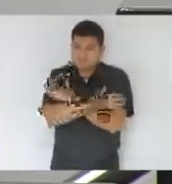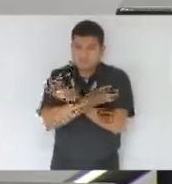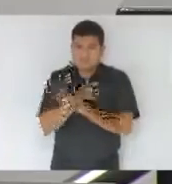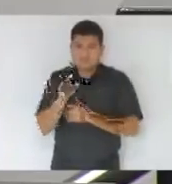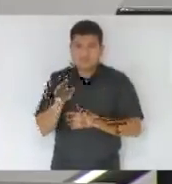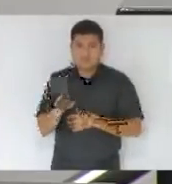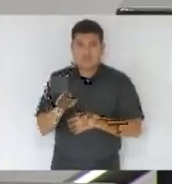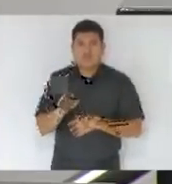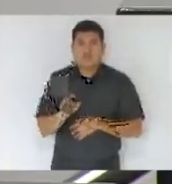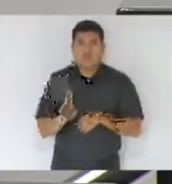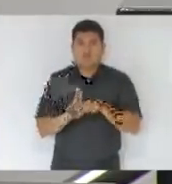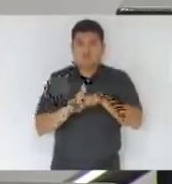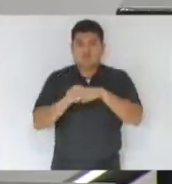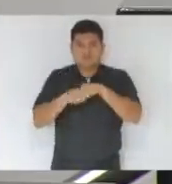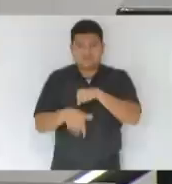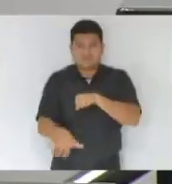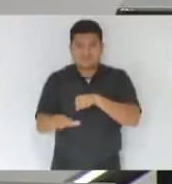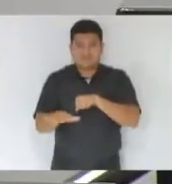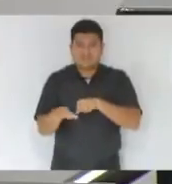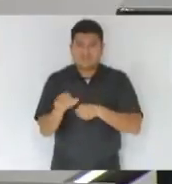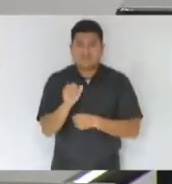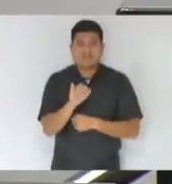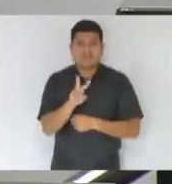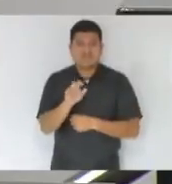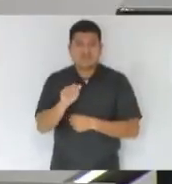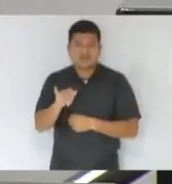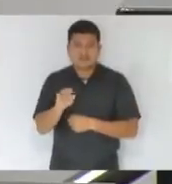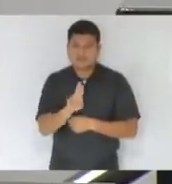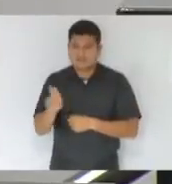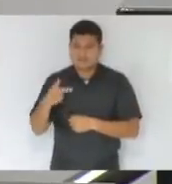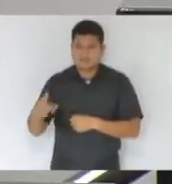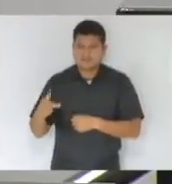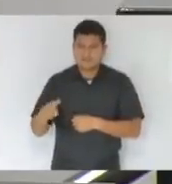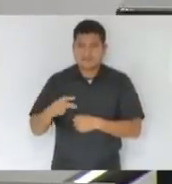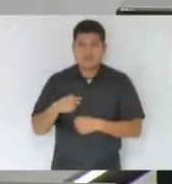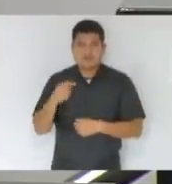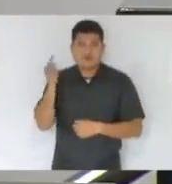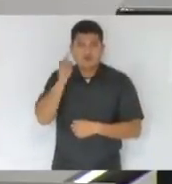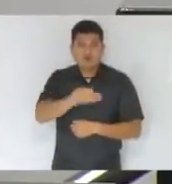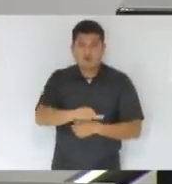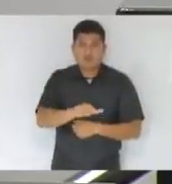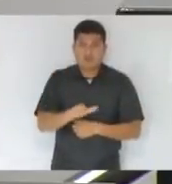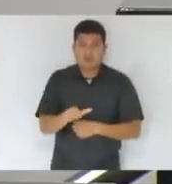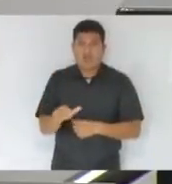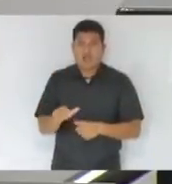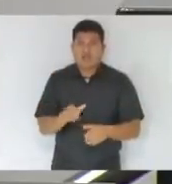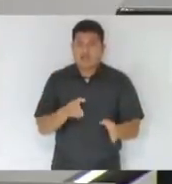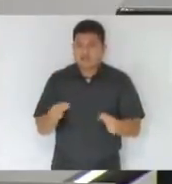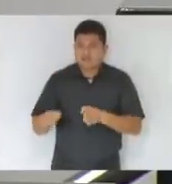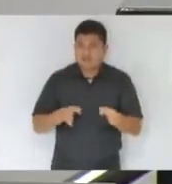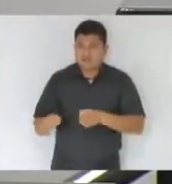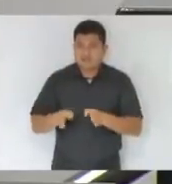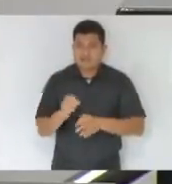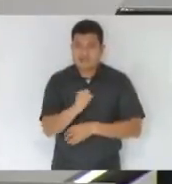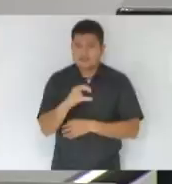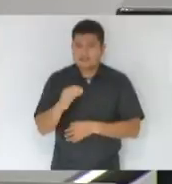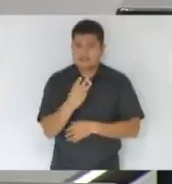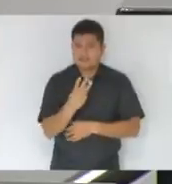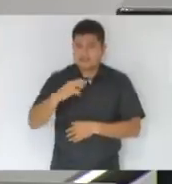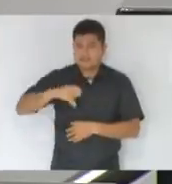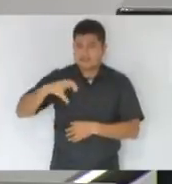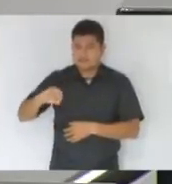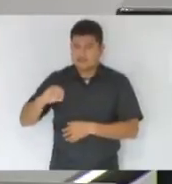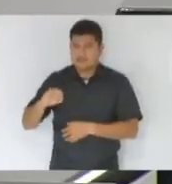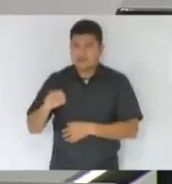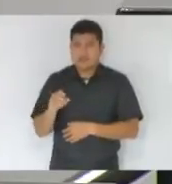pudesse discutir como melhorar a acessibilidade da SC-370, que liga Rio Rufino